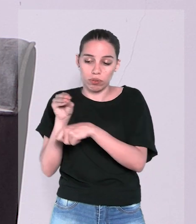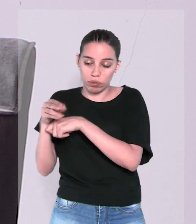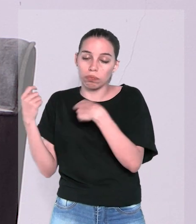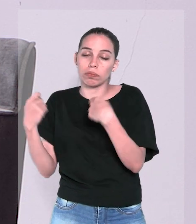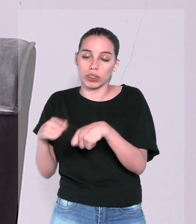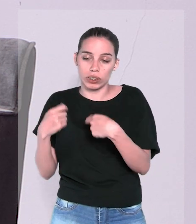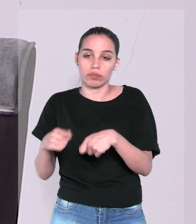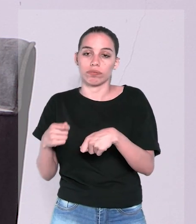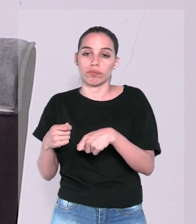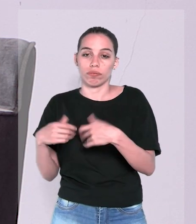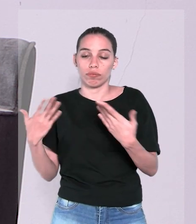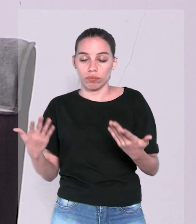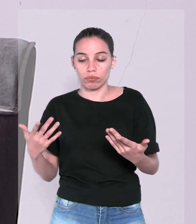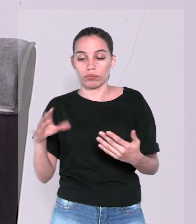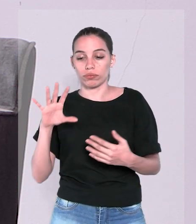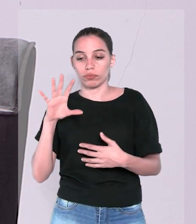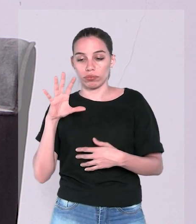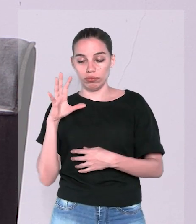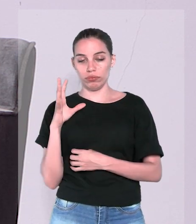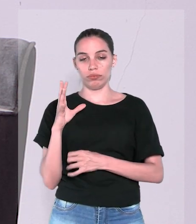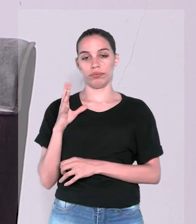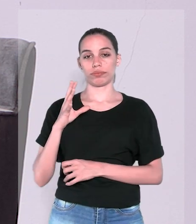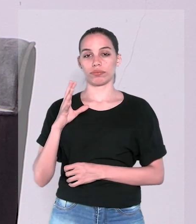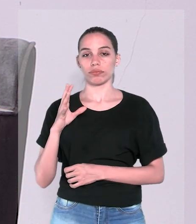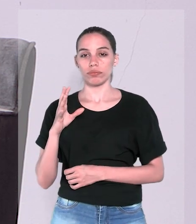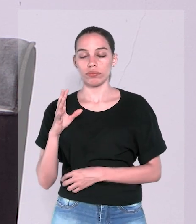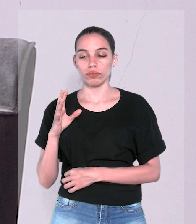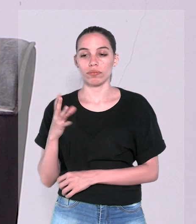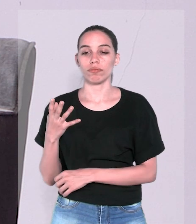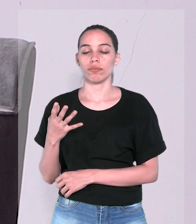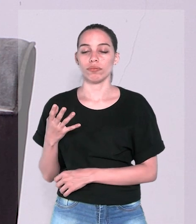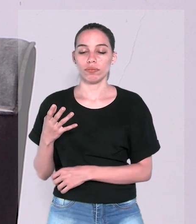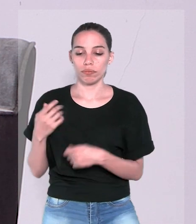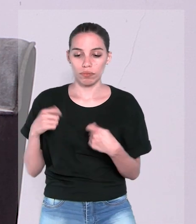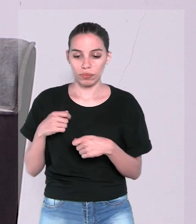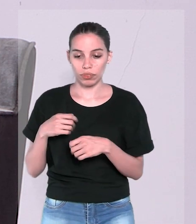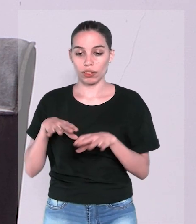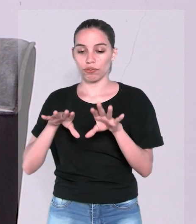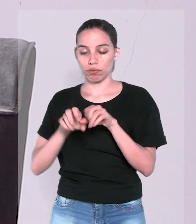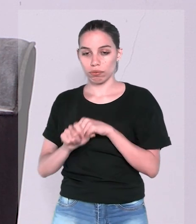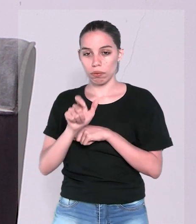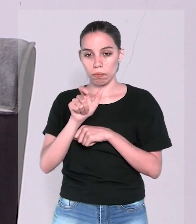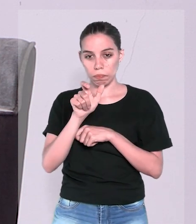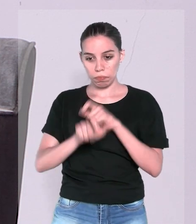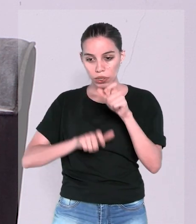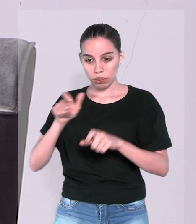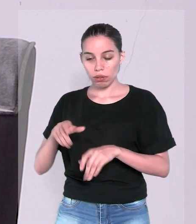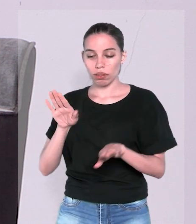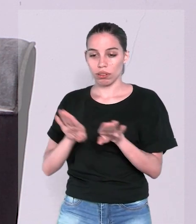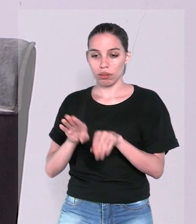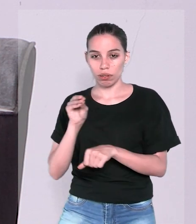entender o que é inteligência artificial, o que é deep web. Nós não aprendemos isso. Então, como nós não aprendemos,